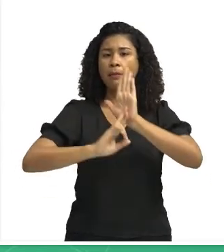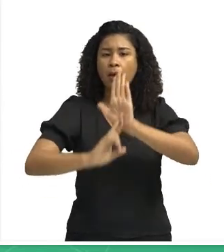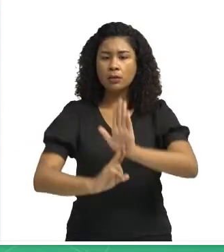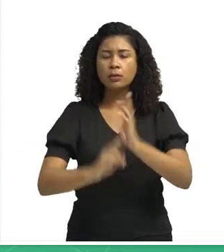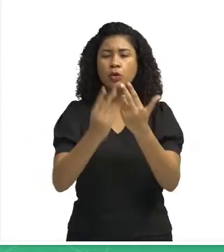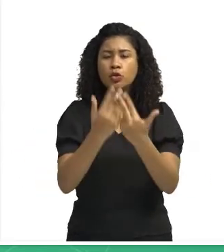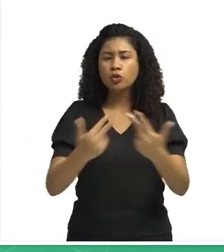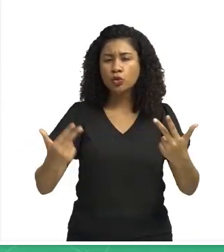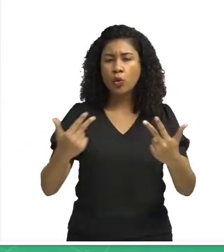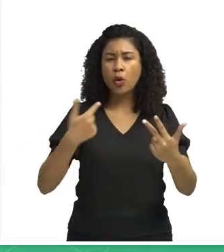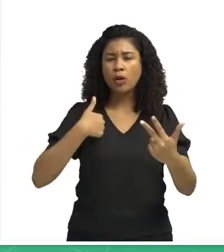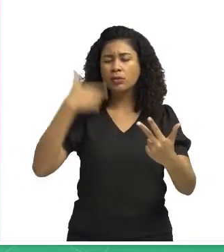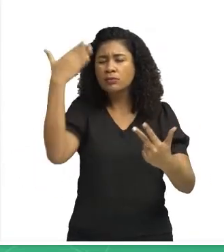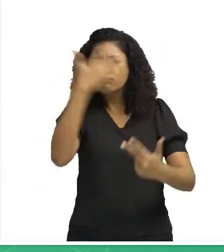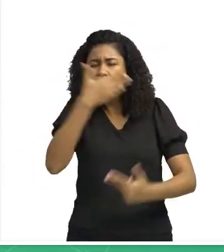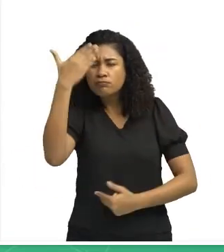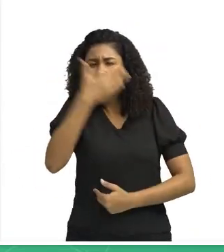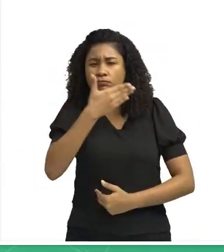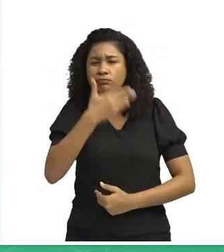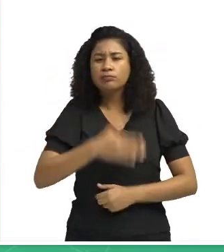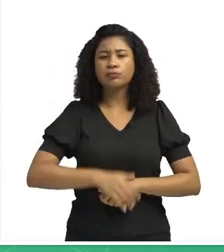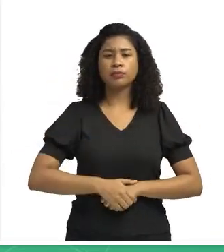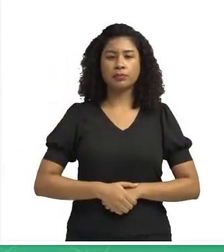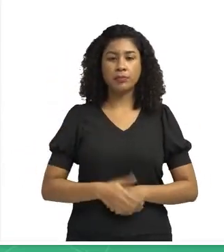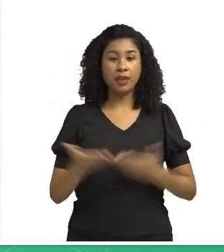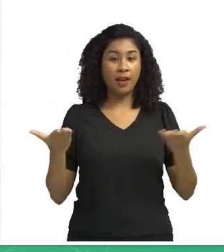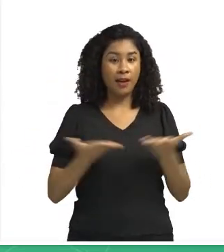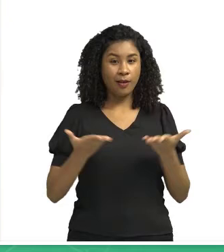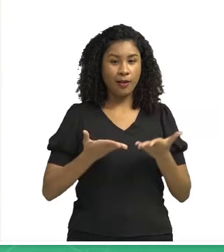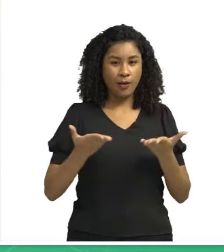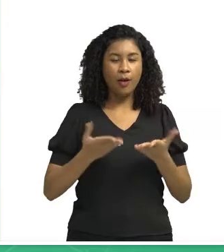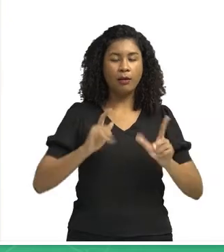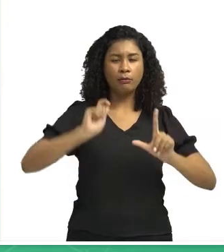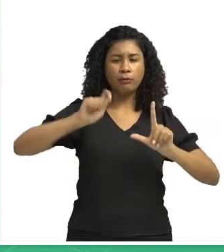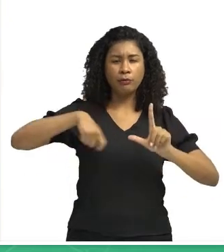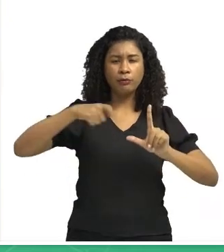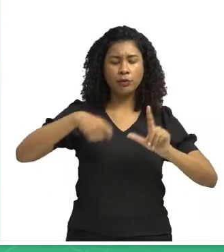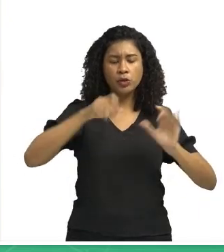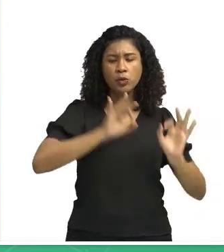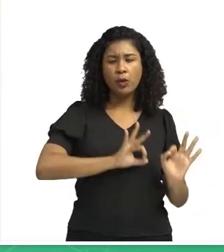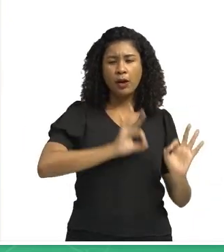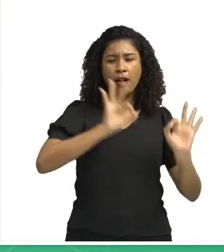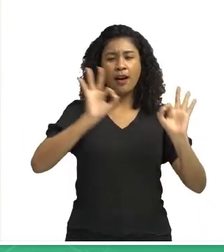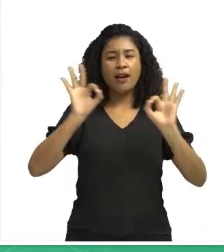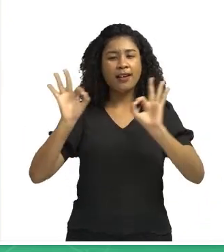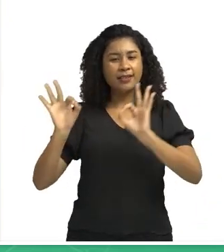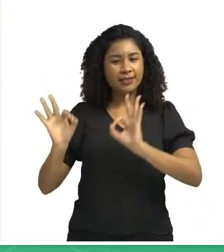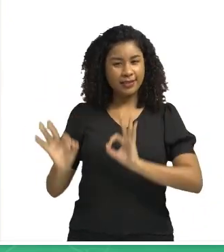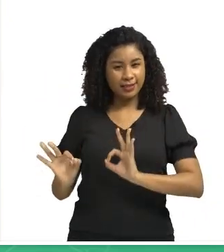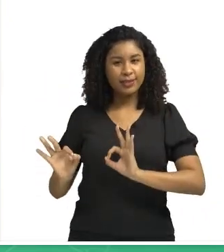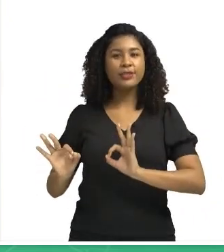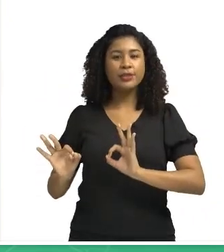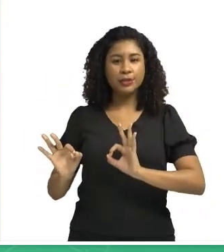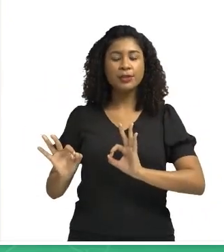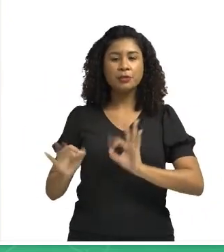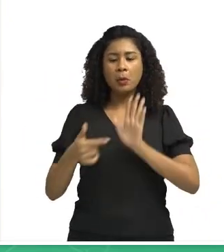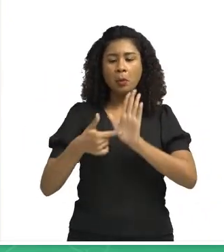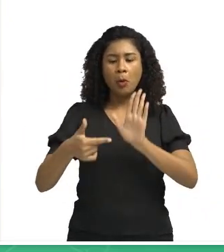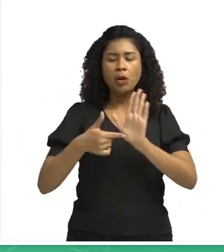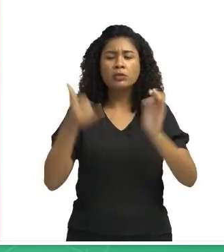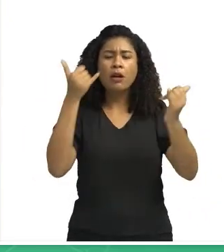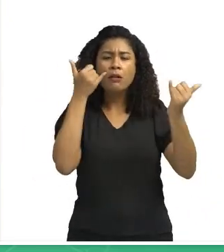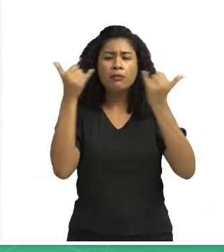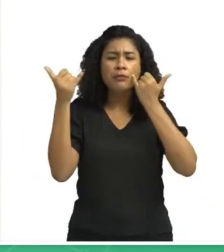visualizar. Agora, a gente vai assistir a um vídeo e esse vídeo ele vai trazer informações